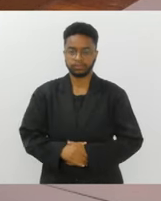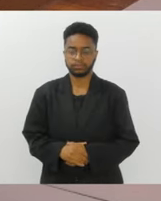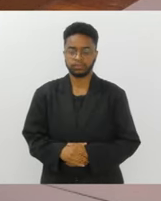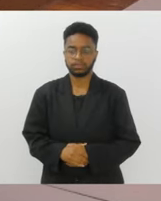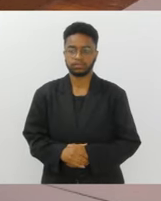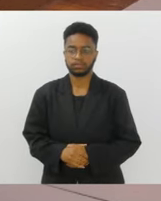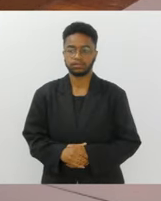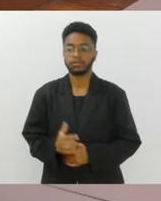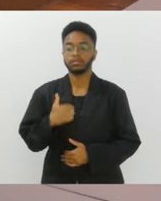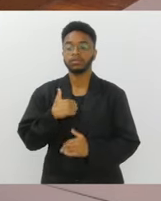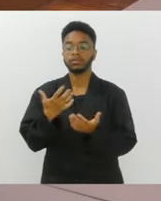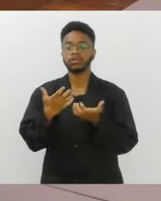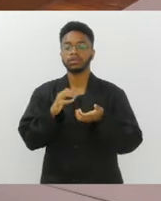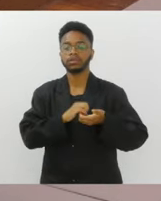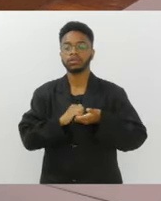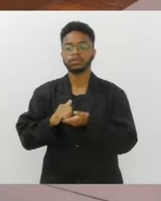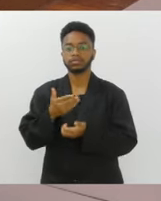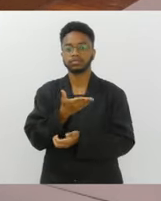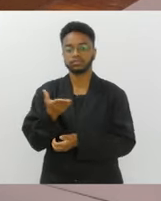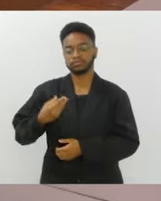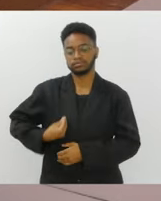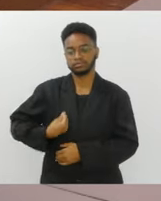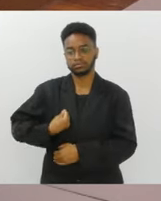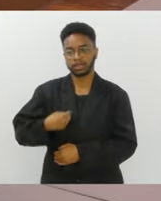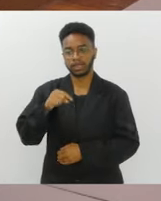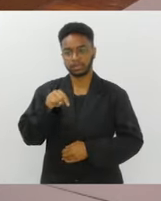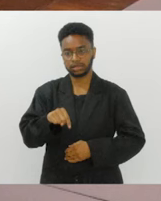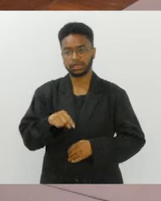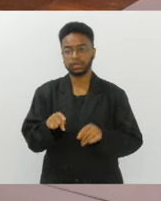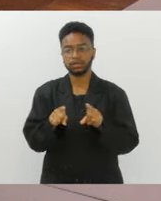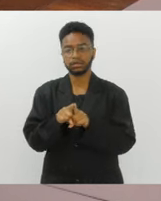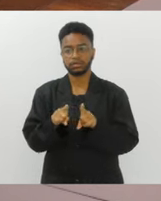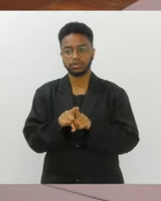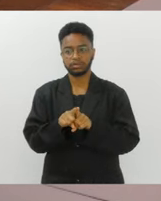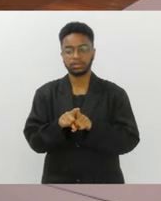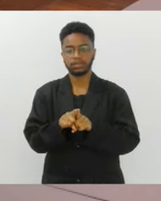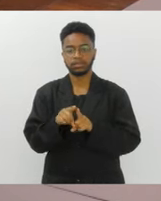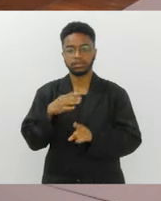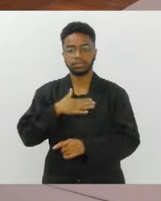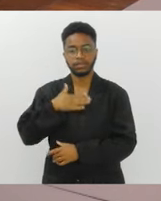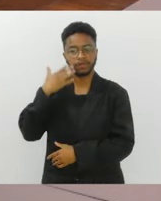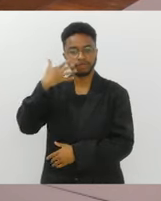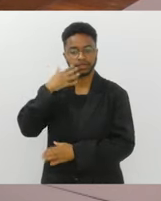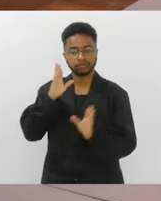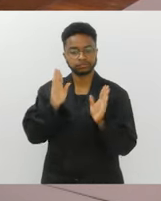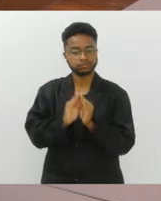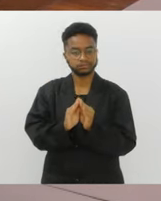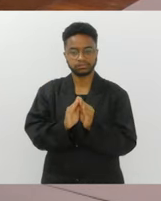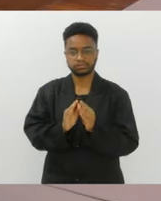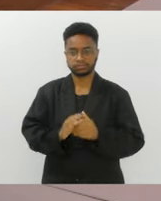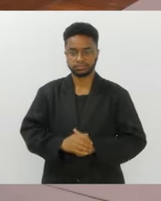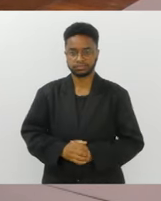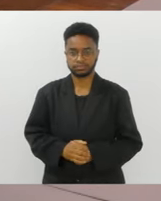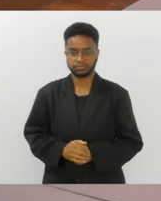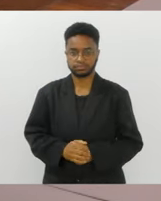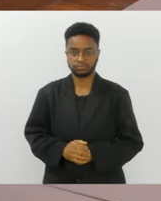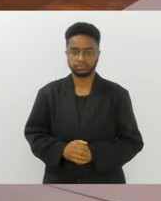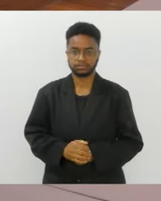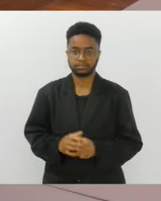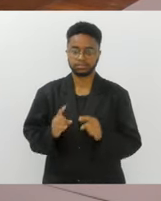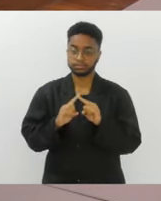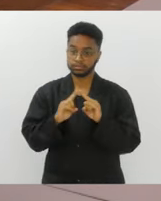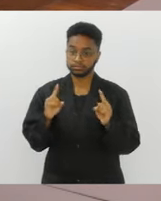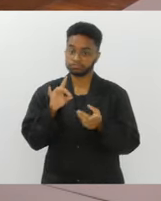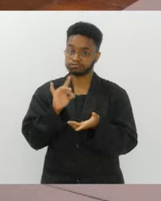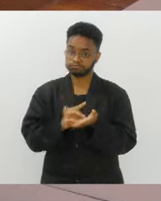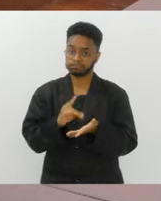Queria saudar todos os presentes e a minha fala vai ser bem breve, mas